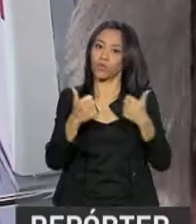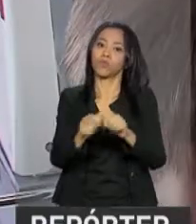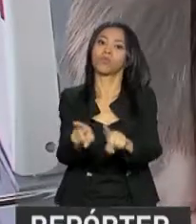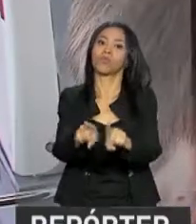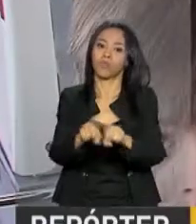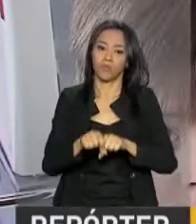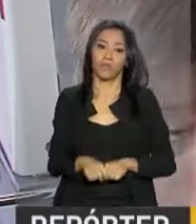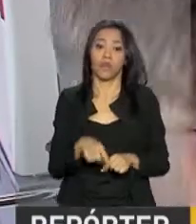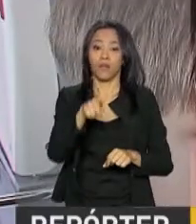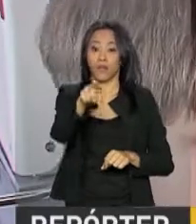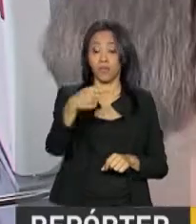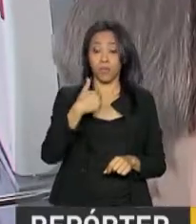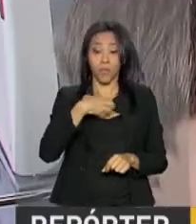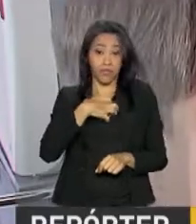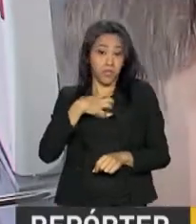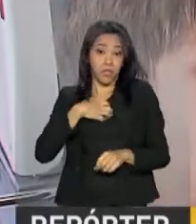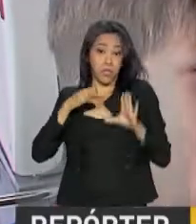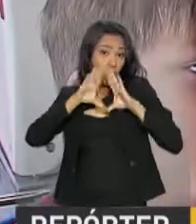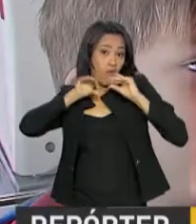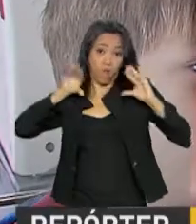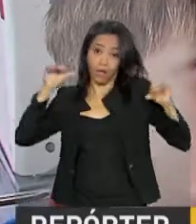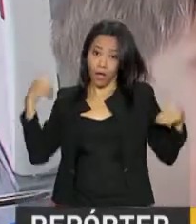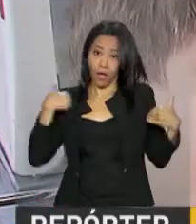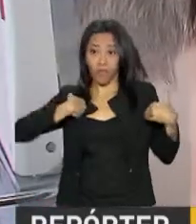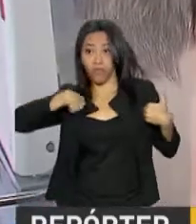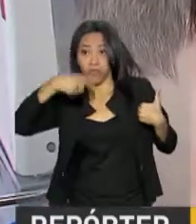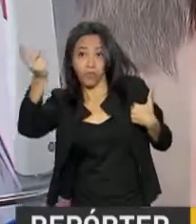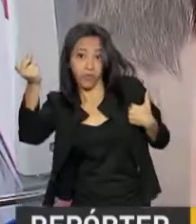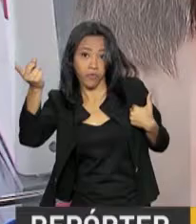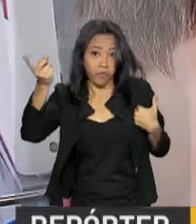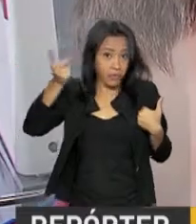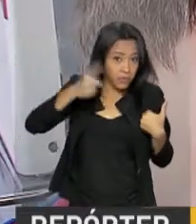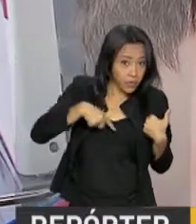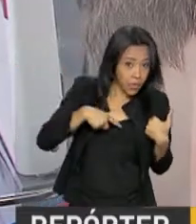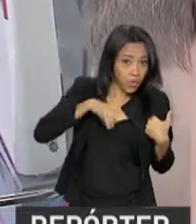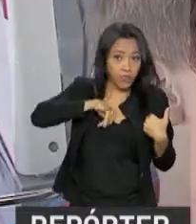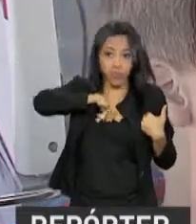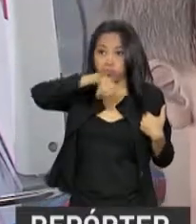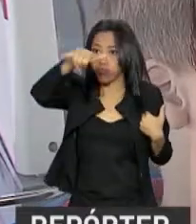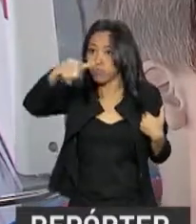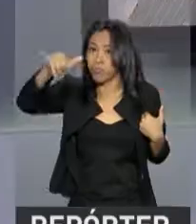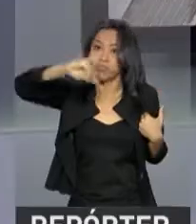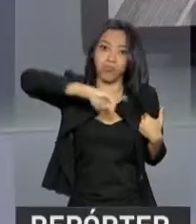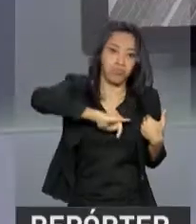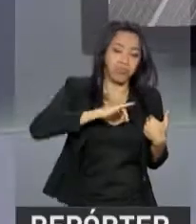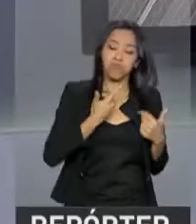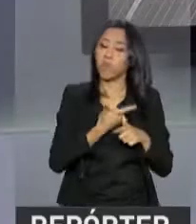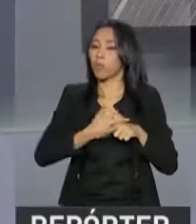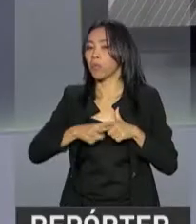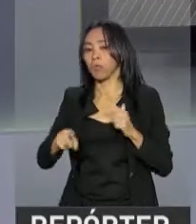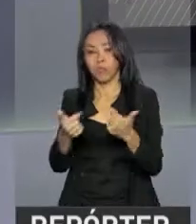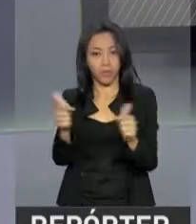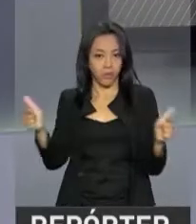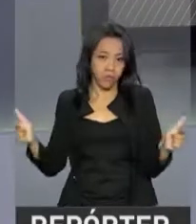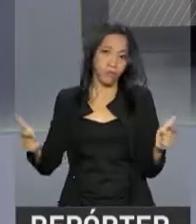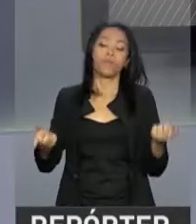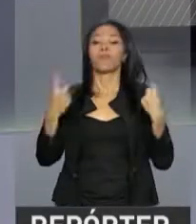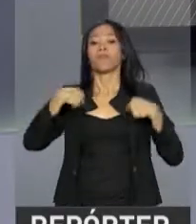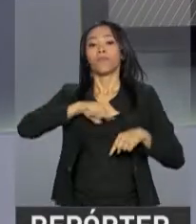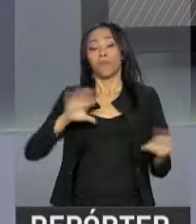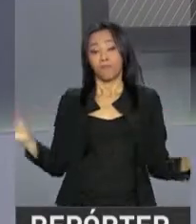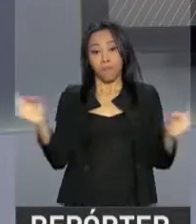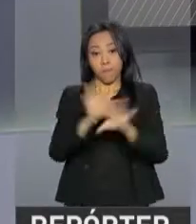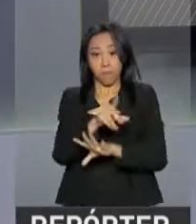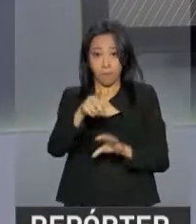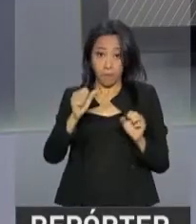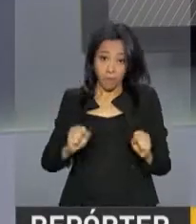confortável foi tranquilo eu fui e voltei fiz escala teve problema nenhum nós ficamos por aqui você